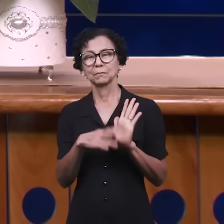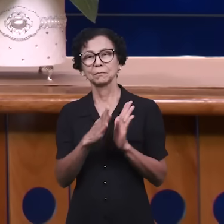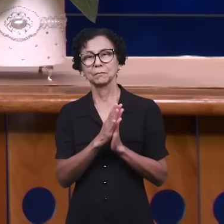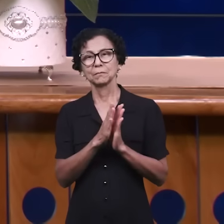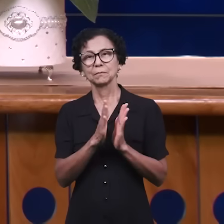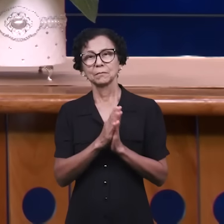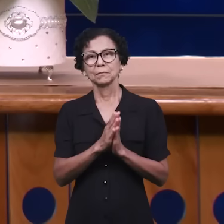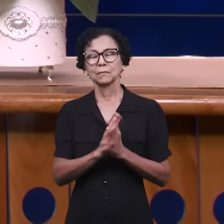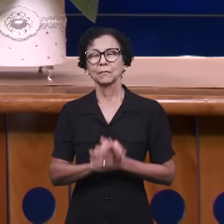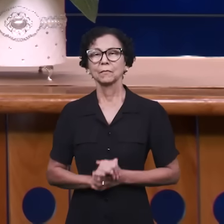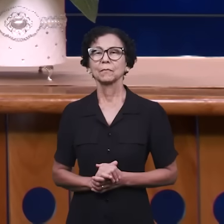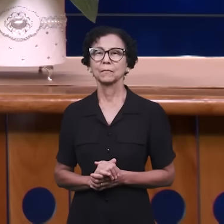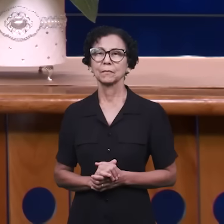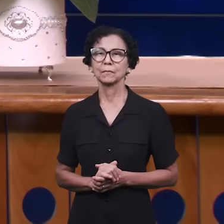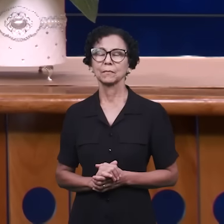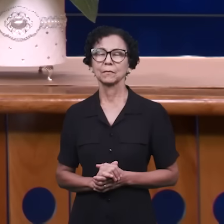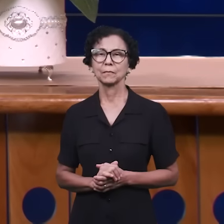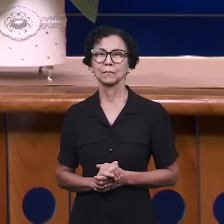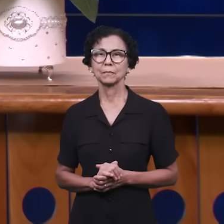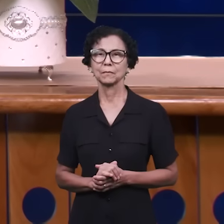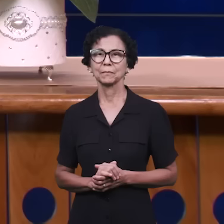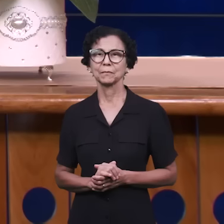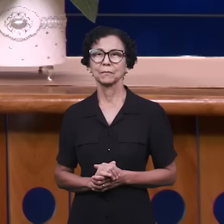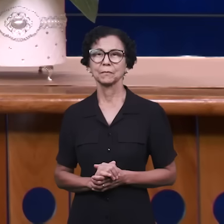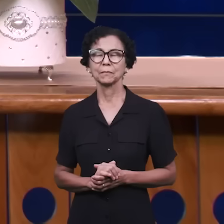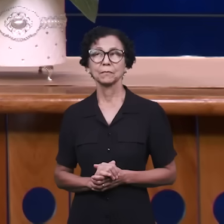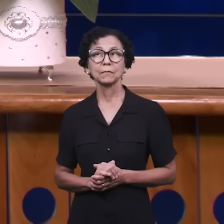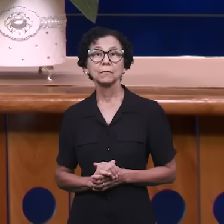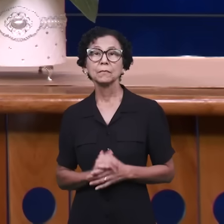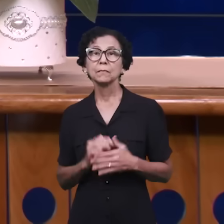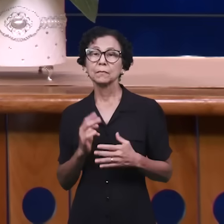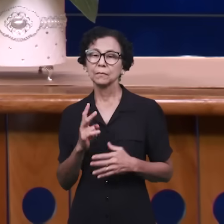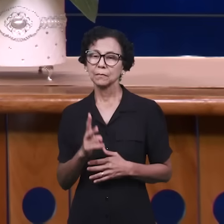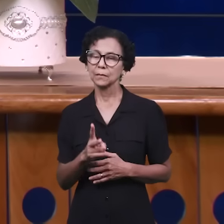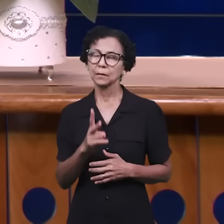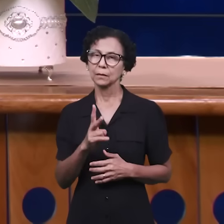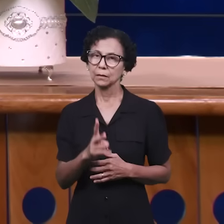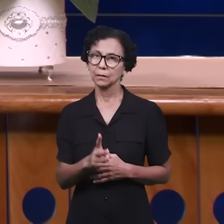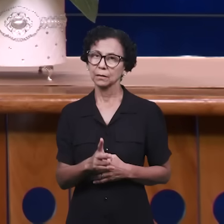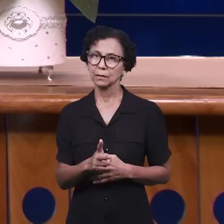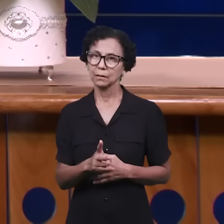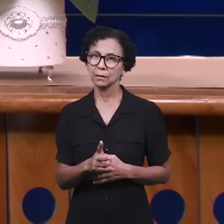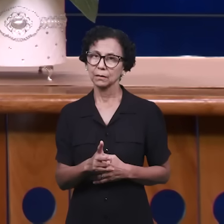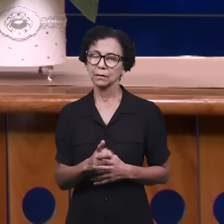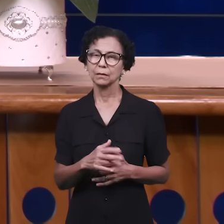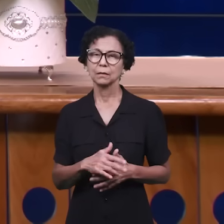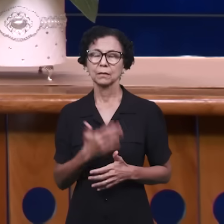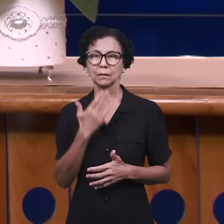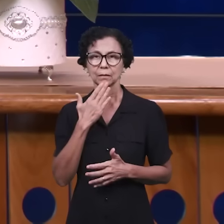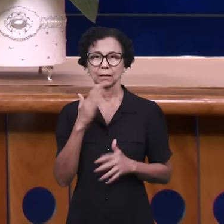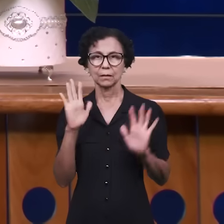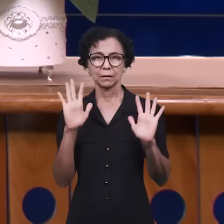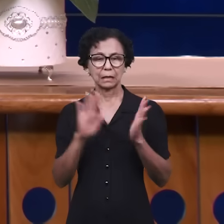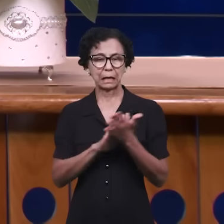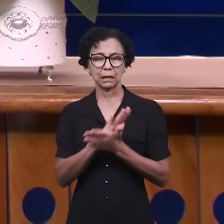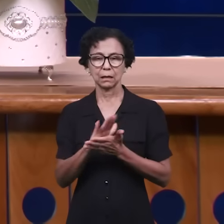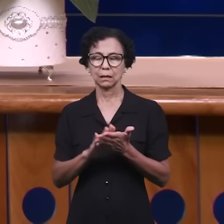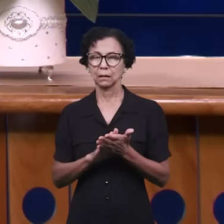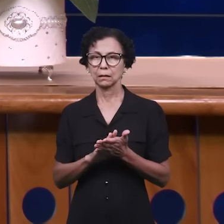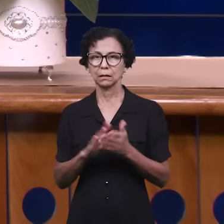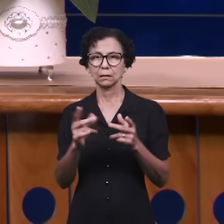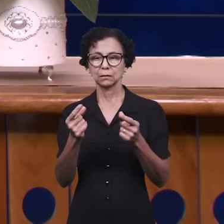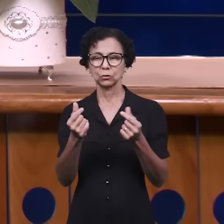sua vida, para transmitir uma palavra de Deus para você. E sempre ressaltamos, sem pedir nada em troca,